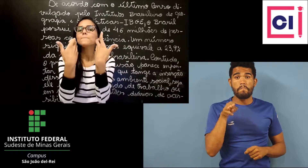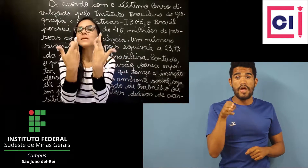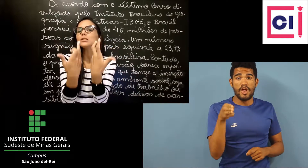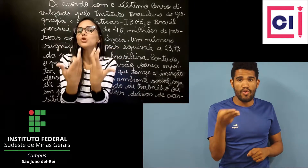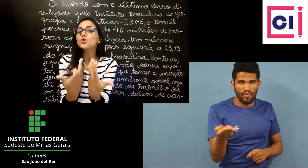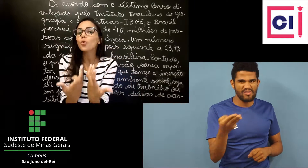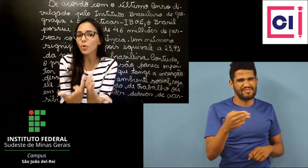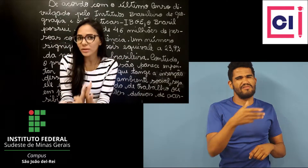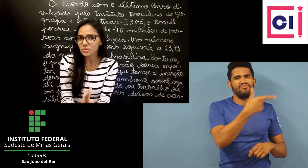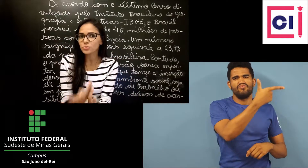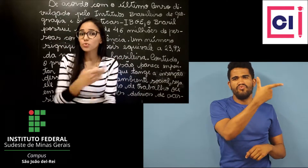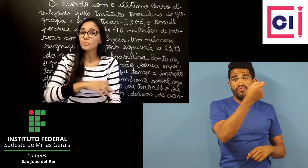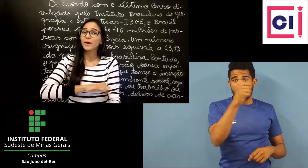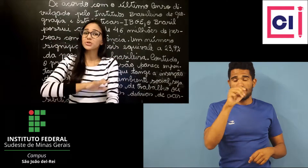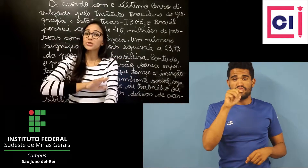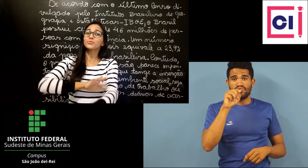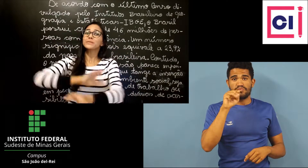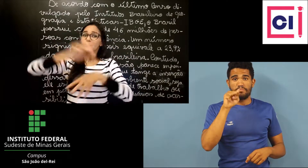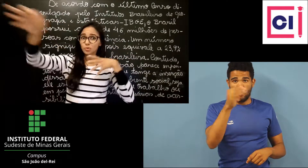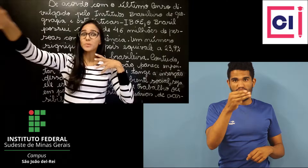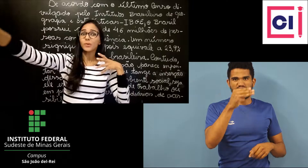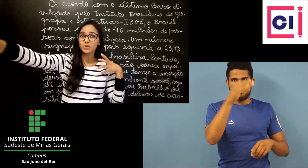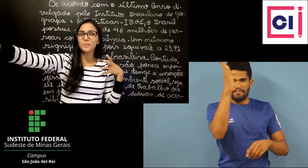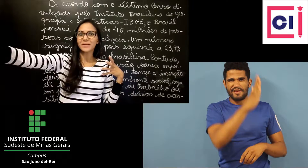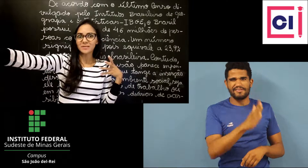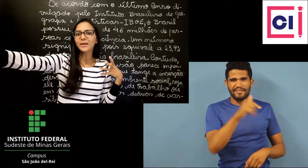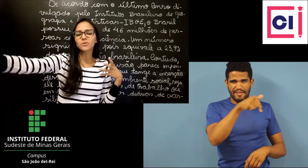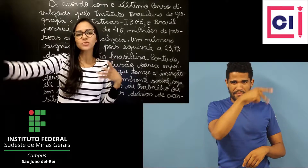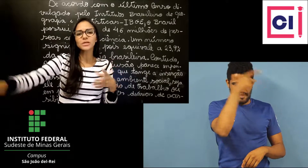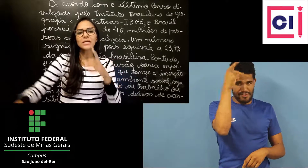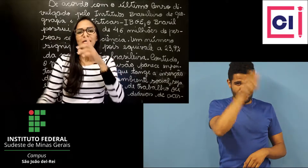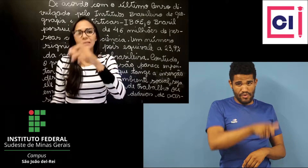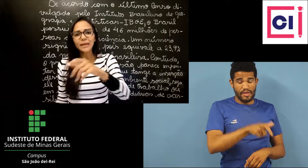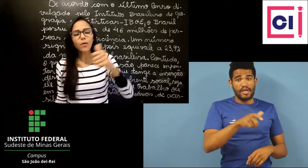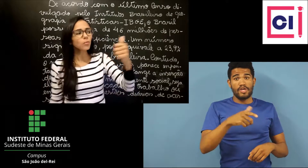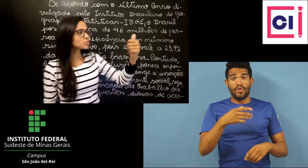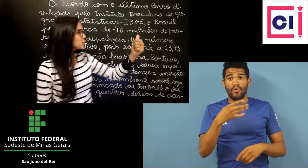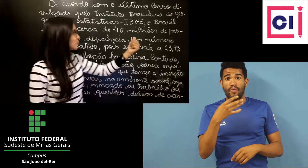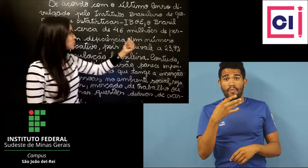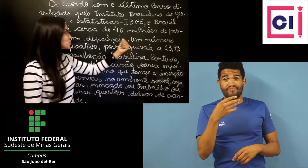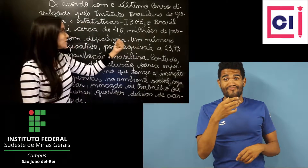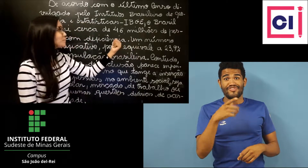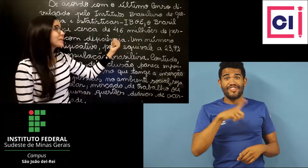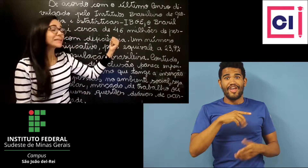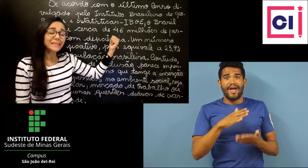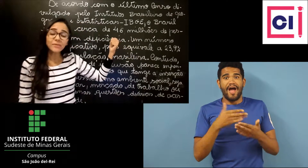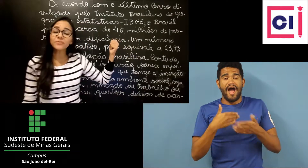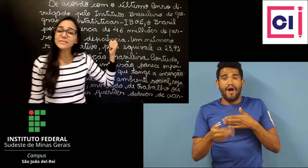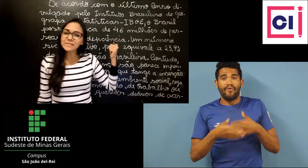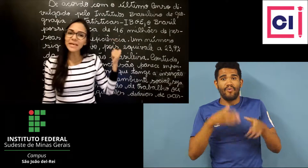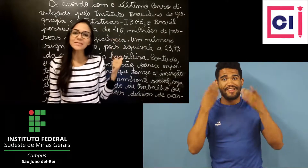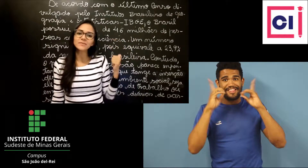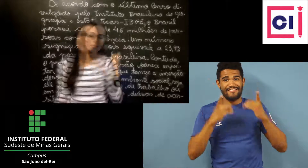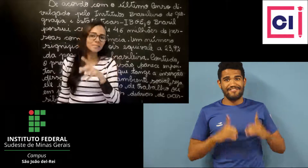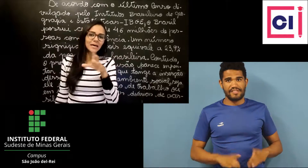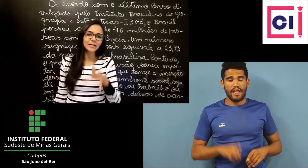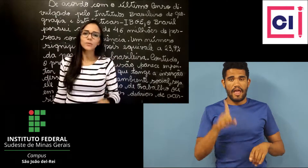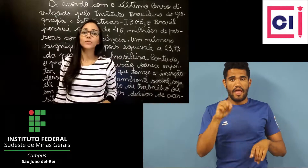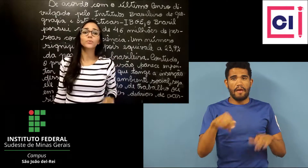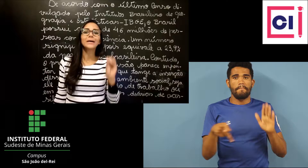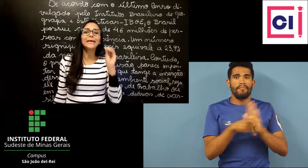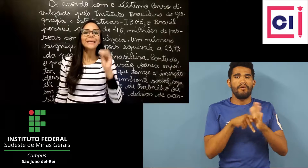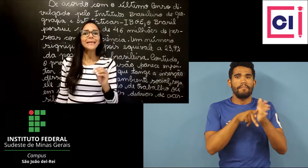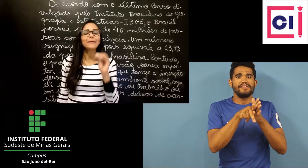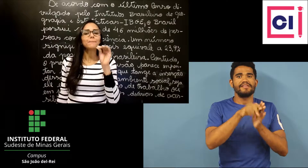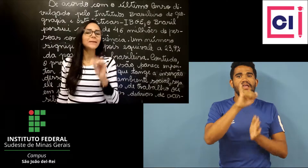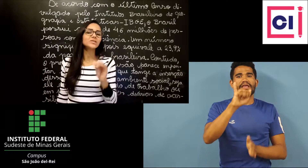46 milhões dos mais de 200 milhões de brasileiros têm algum tipo de deficiência. Esse dado